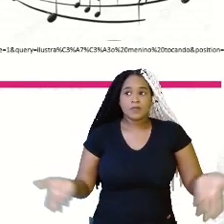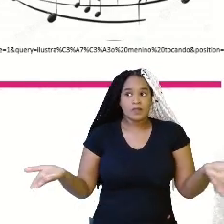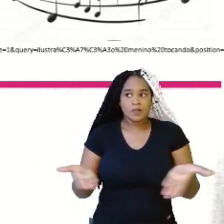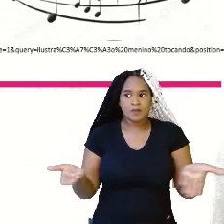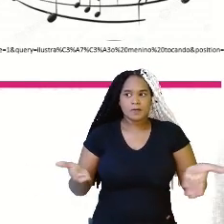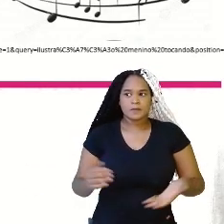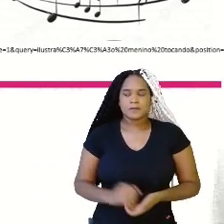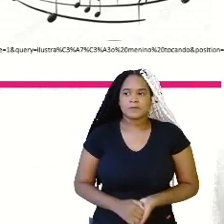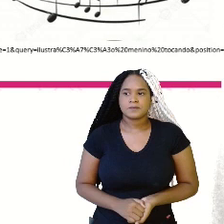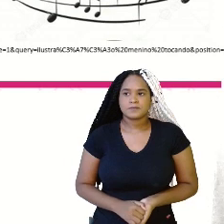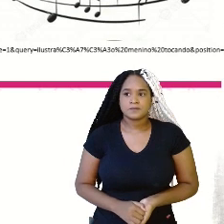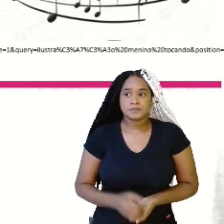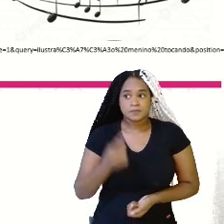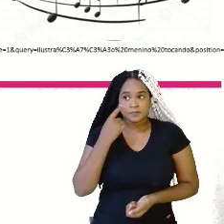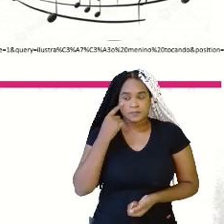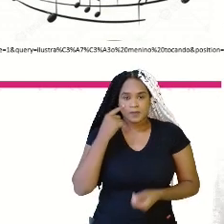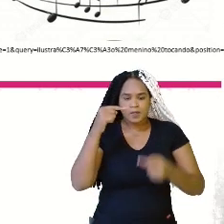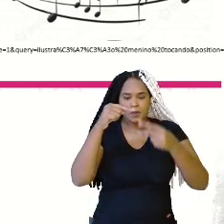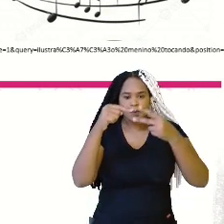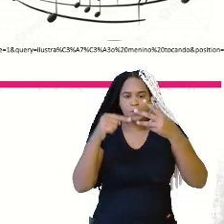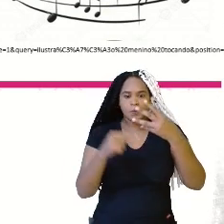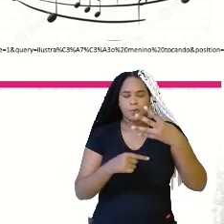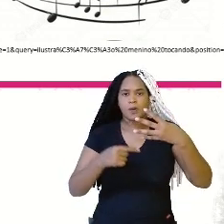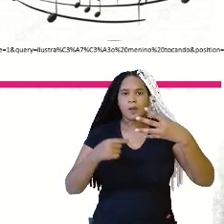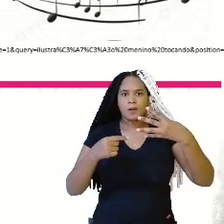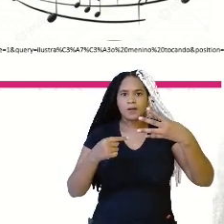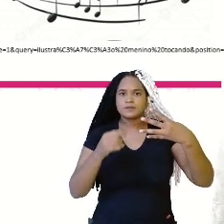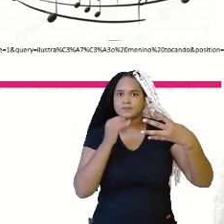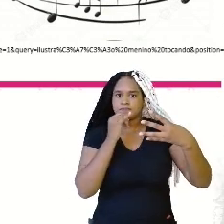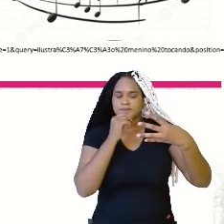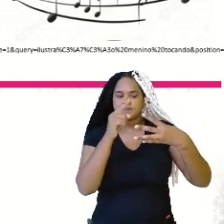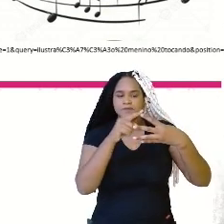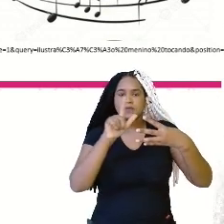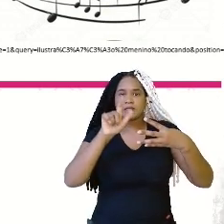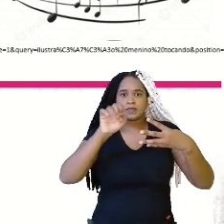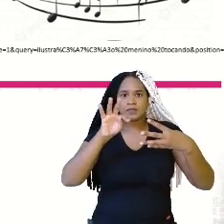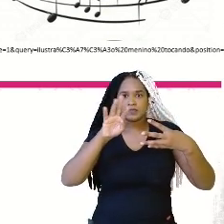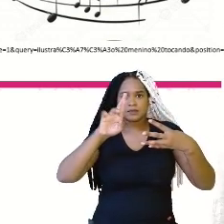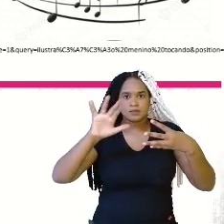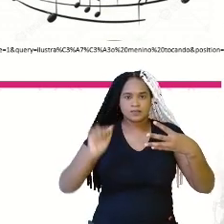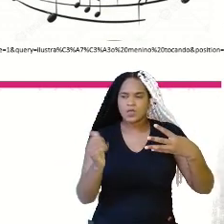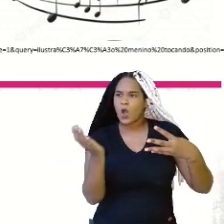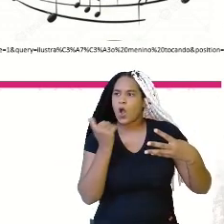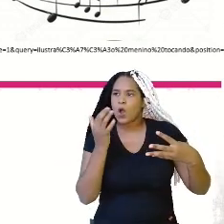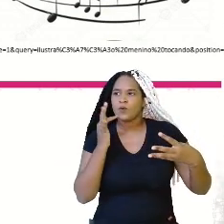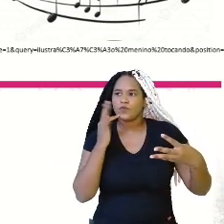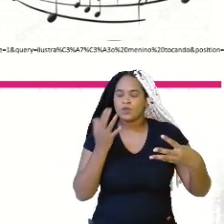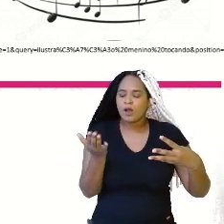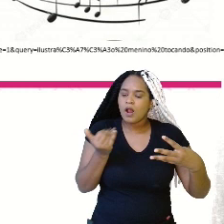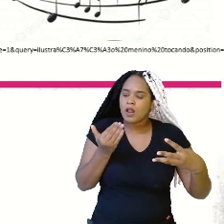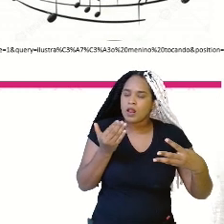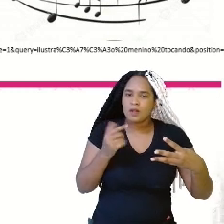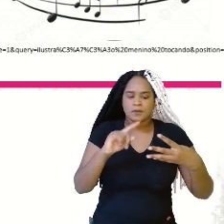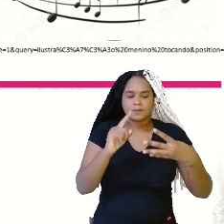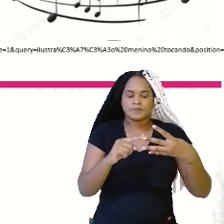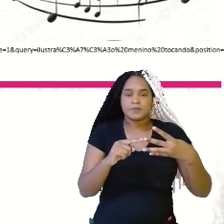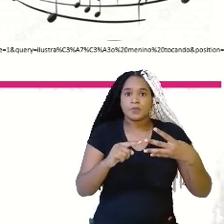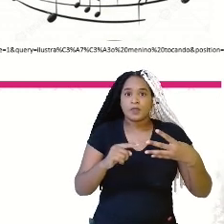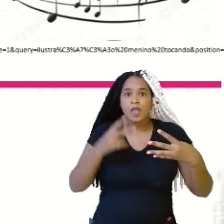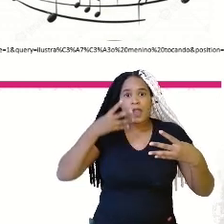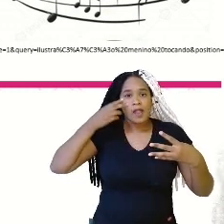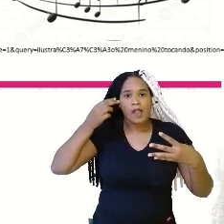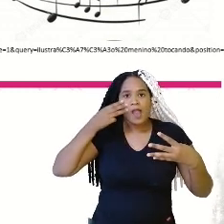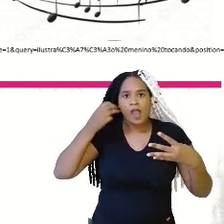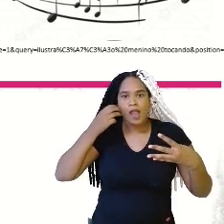agora ver, temos 4 exemplos aí. Letícia come muita fruta. O gato de